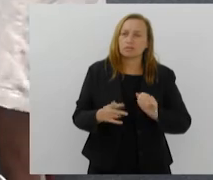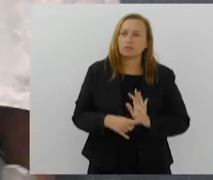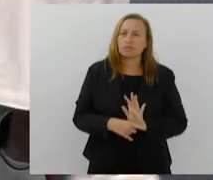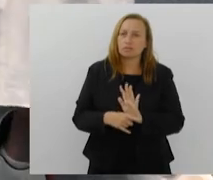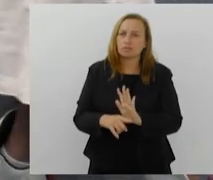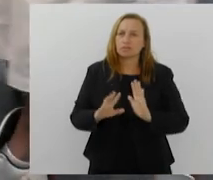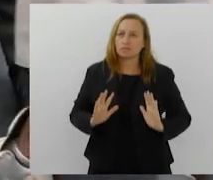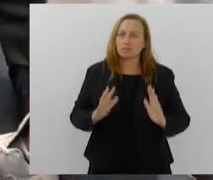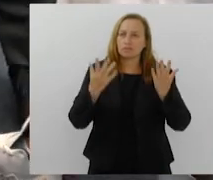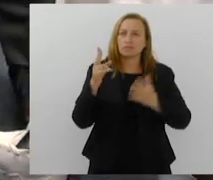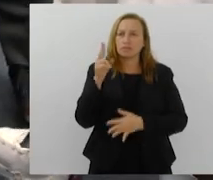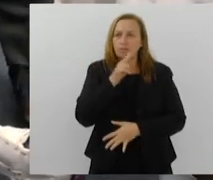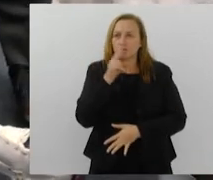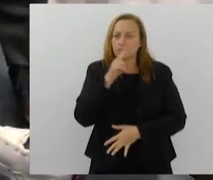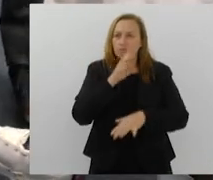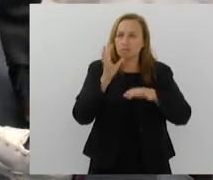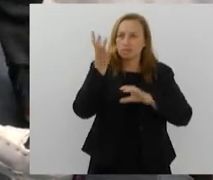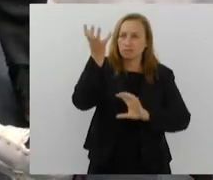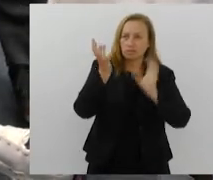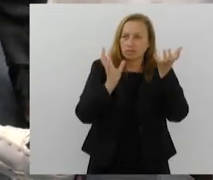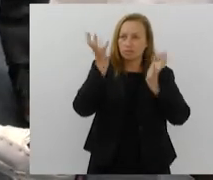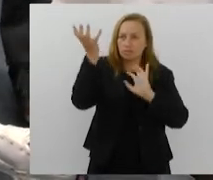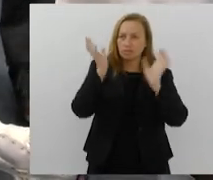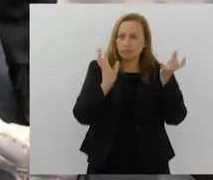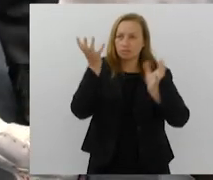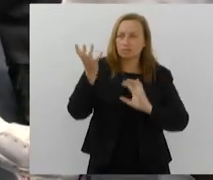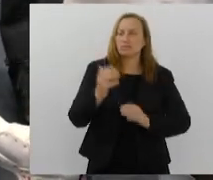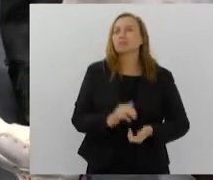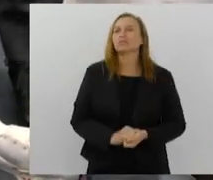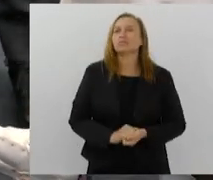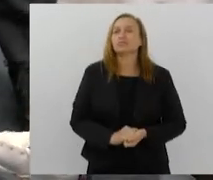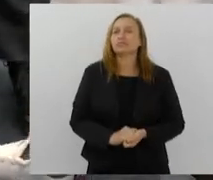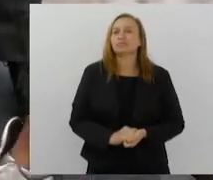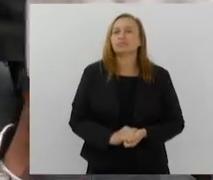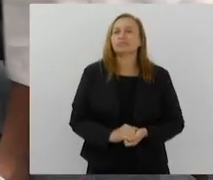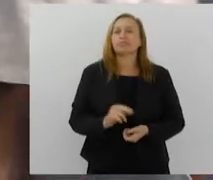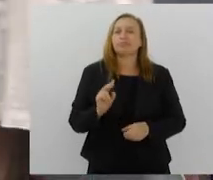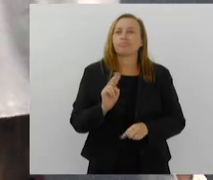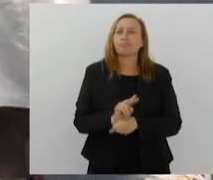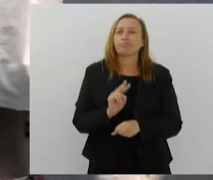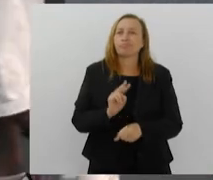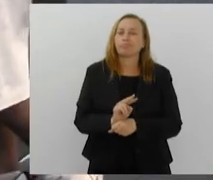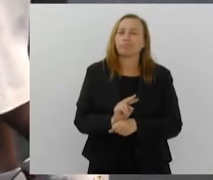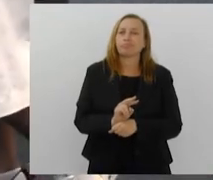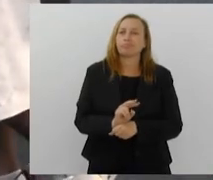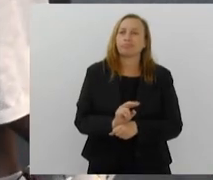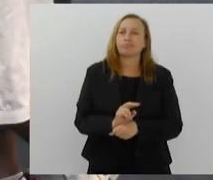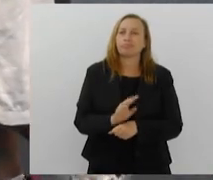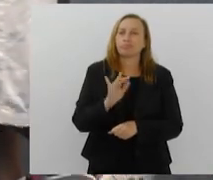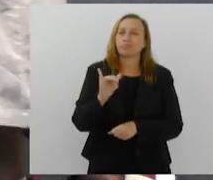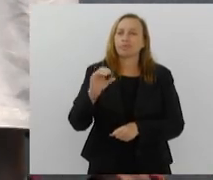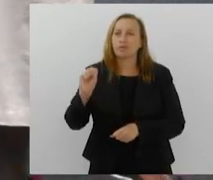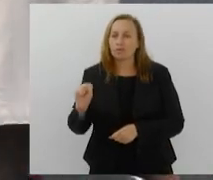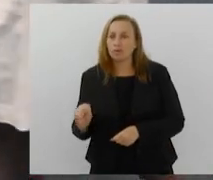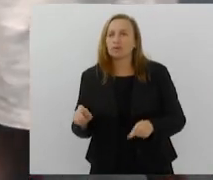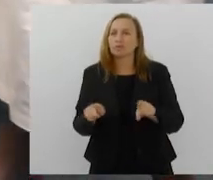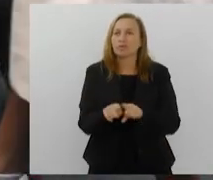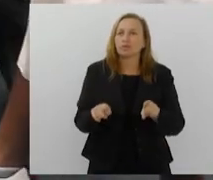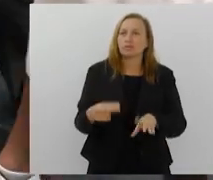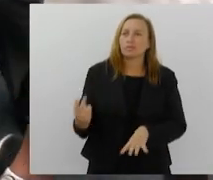eventos de emergência climática, passando pela preservação dos biomas e pela valorização